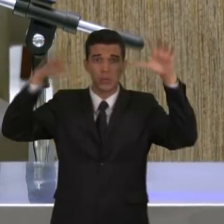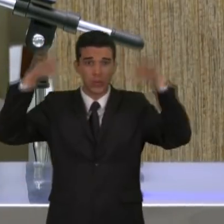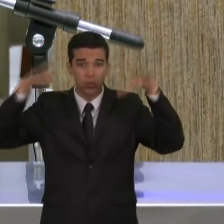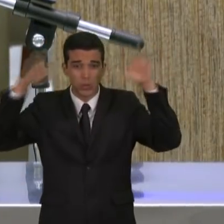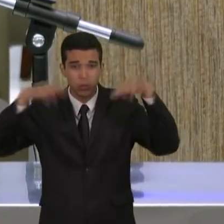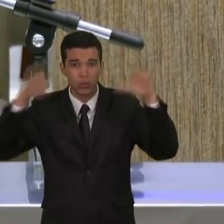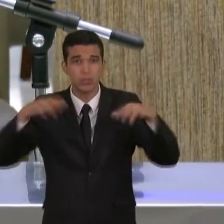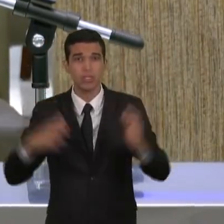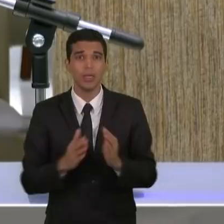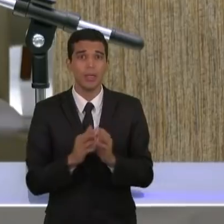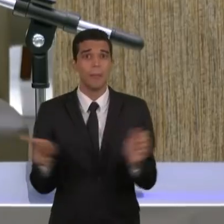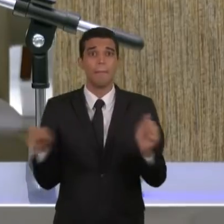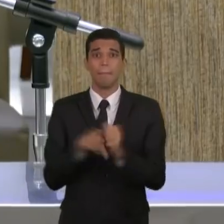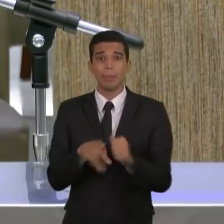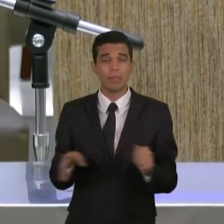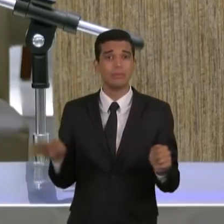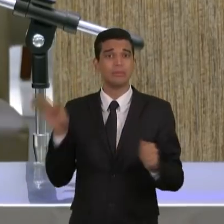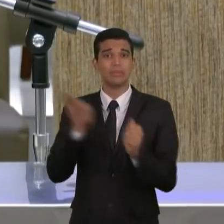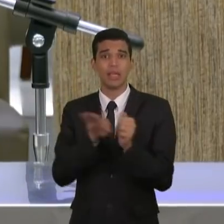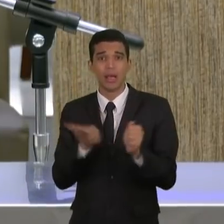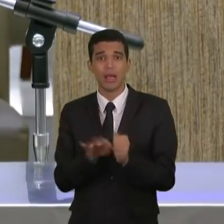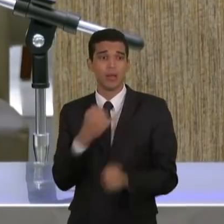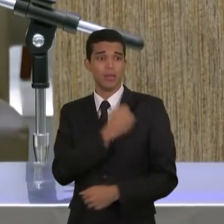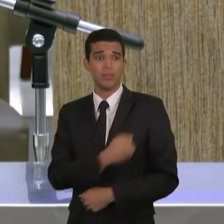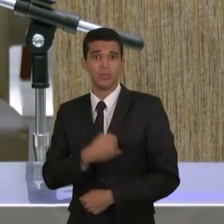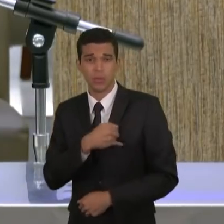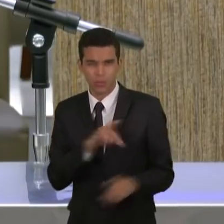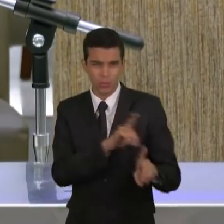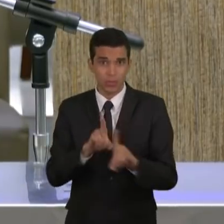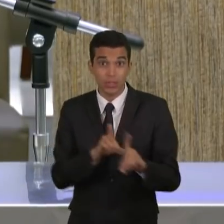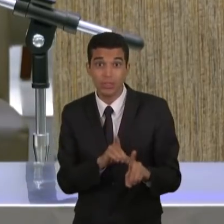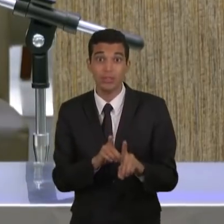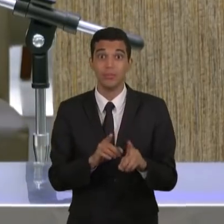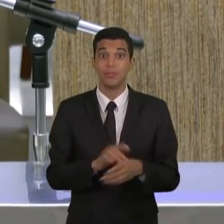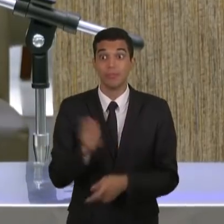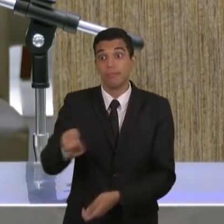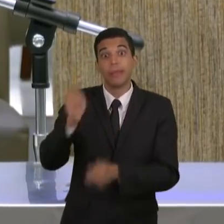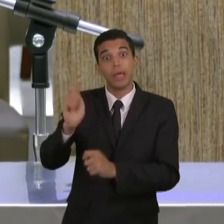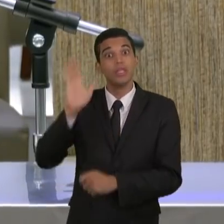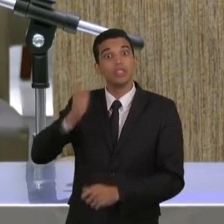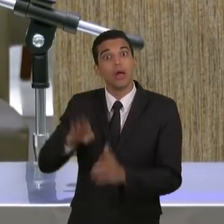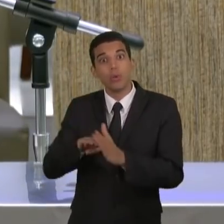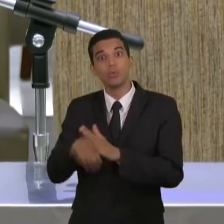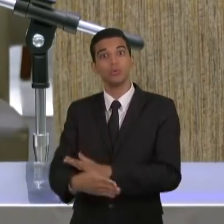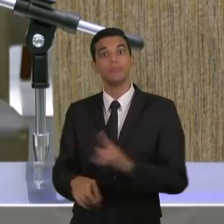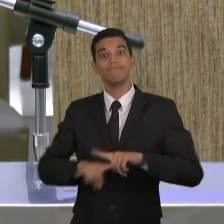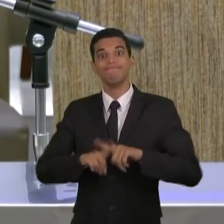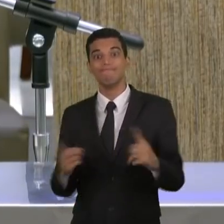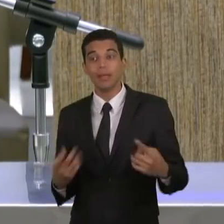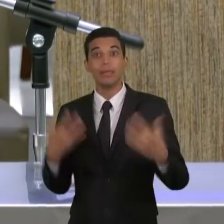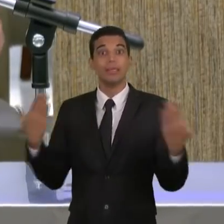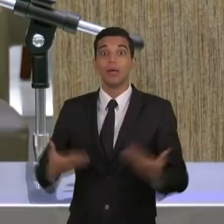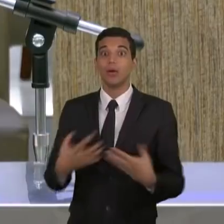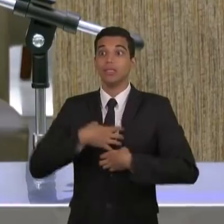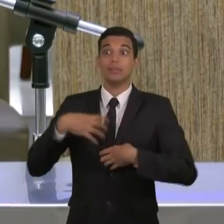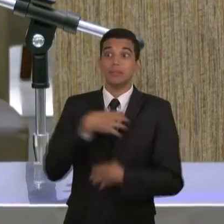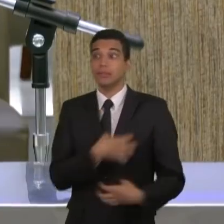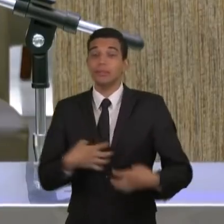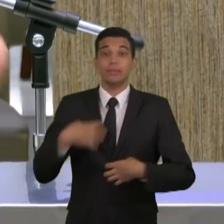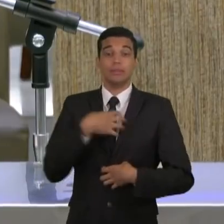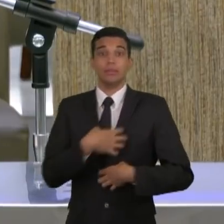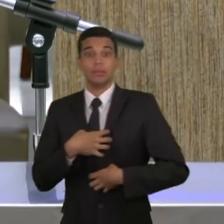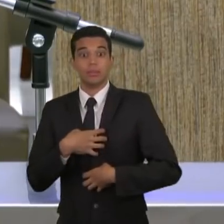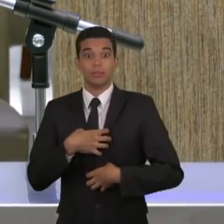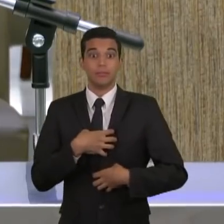Pedro Tiago João os discípulos os pescadores e nem permita dizer que esta noite tinham